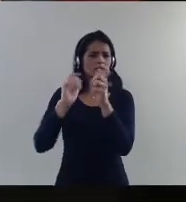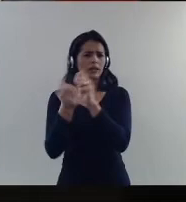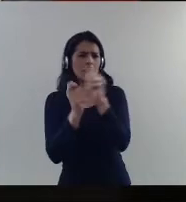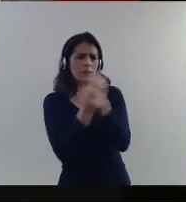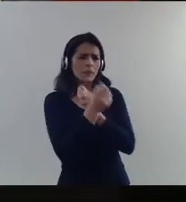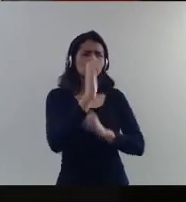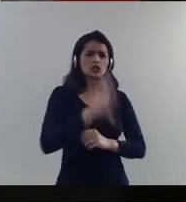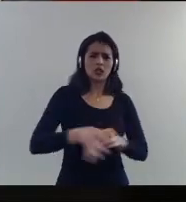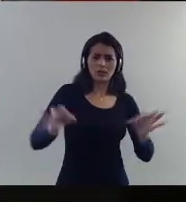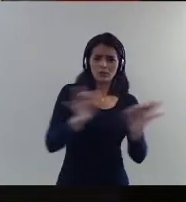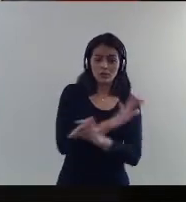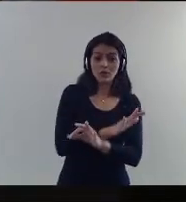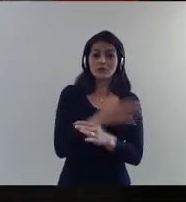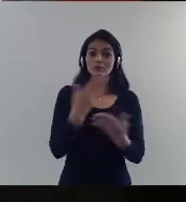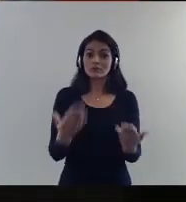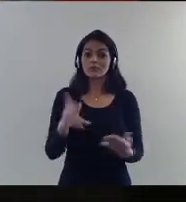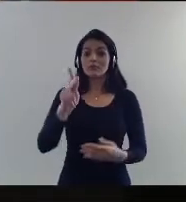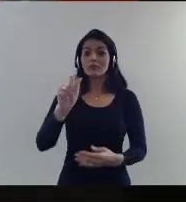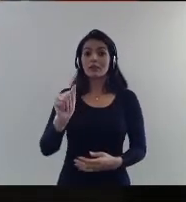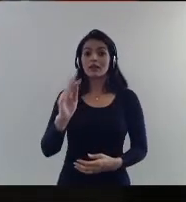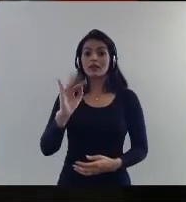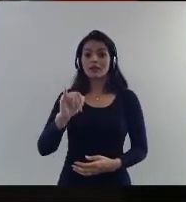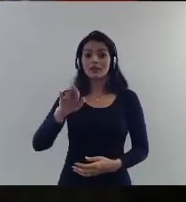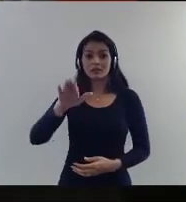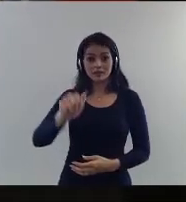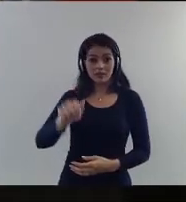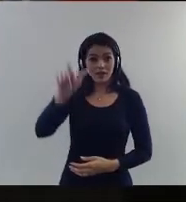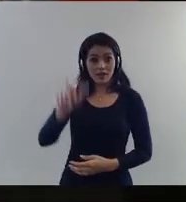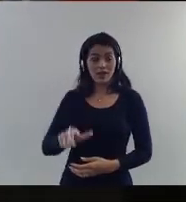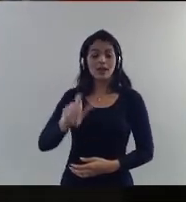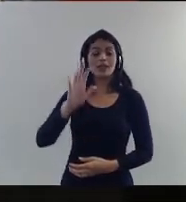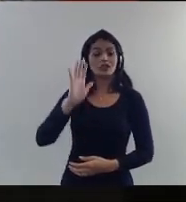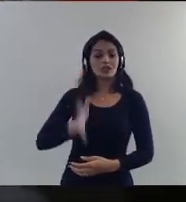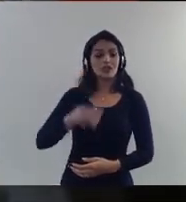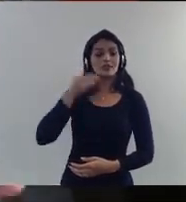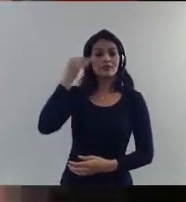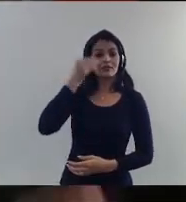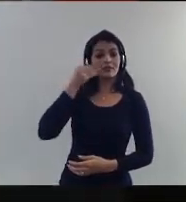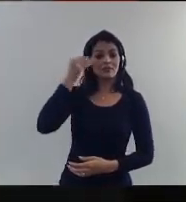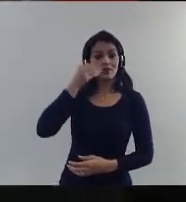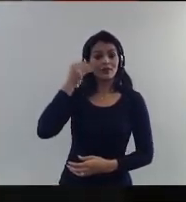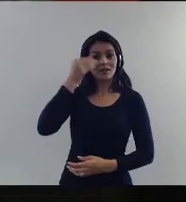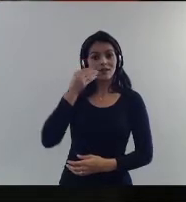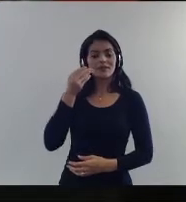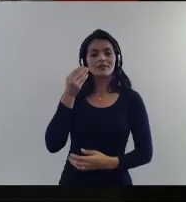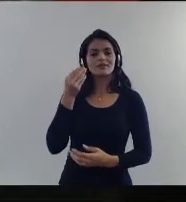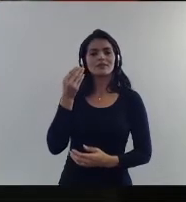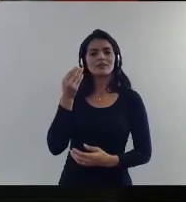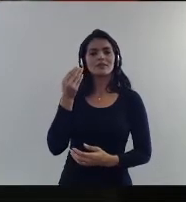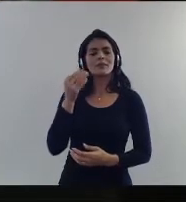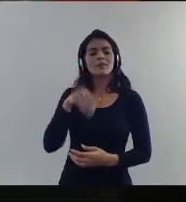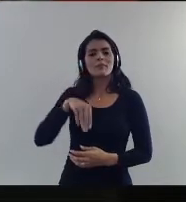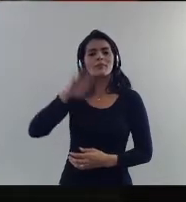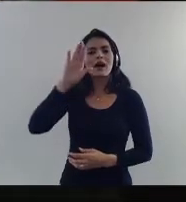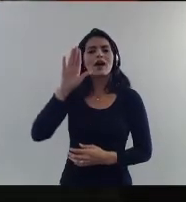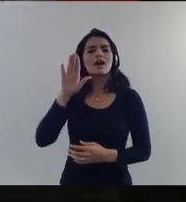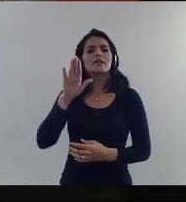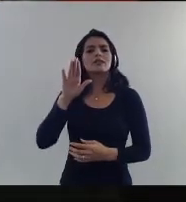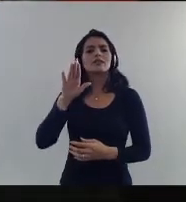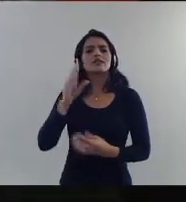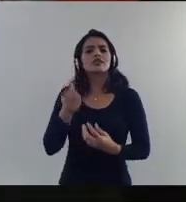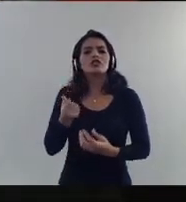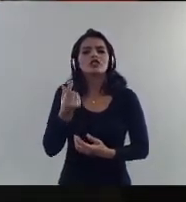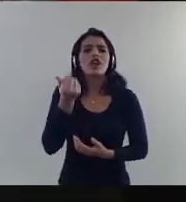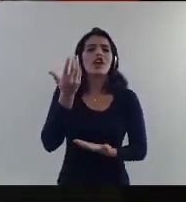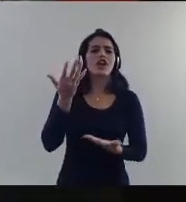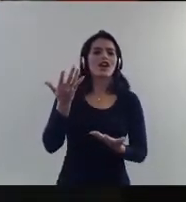Porque a Patrícia vem de uma advocacia, digamos, mais artesanal, daquelas que dão mais dinheiro,